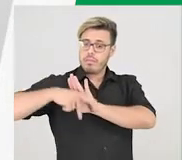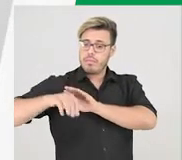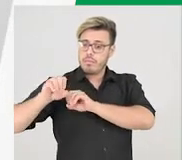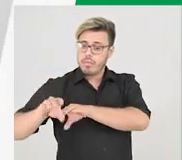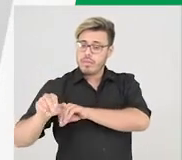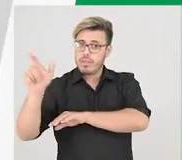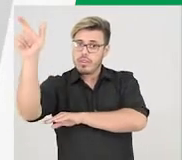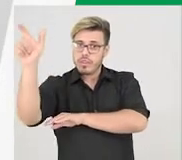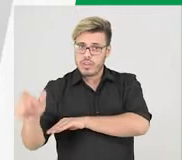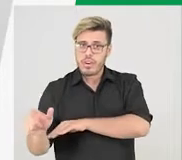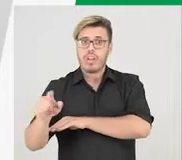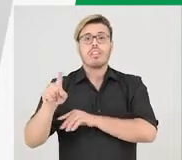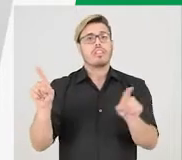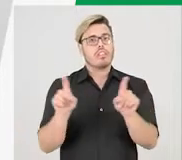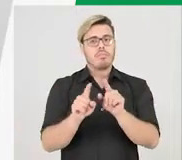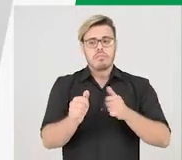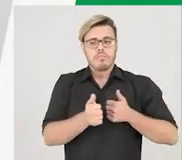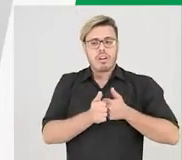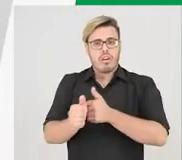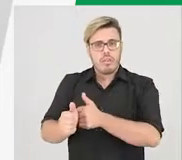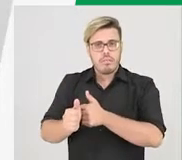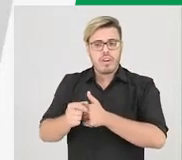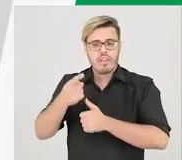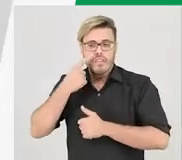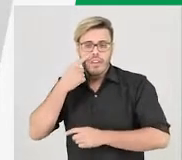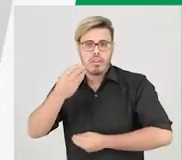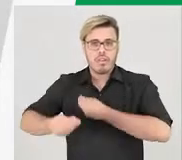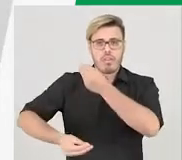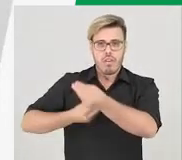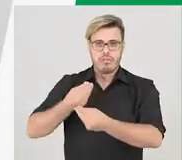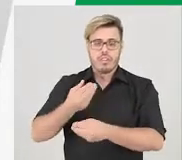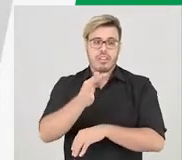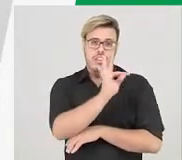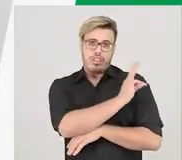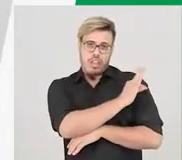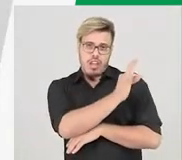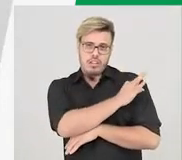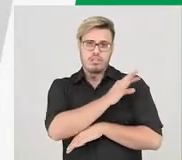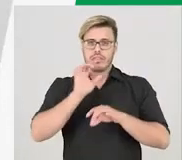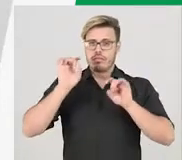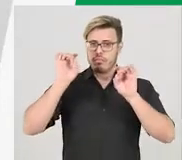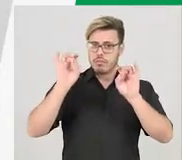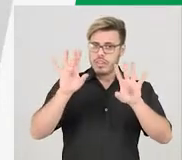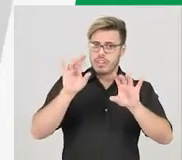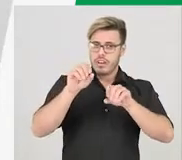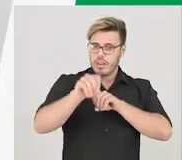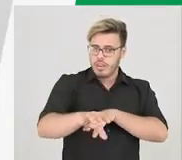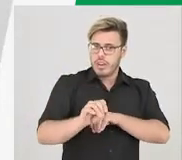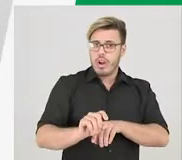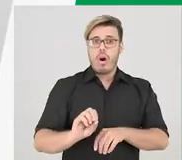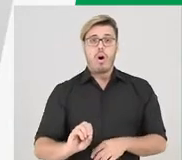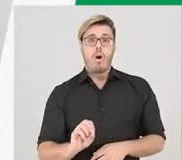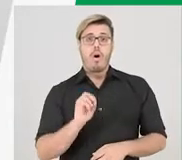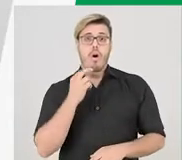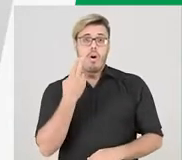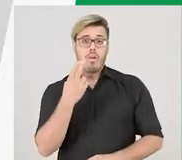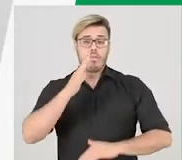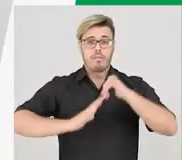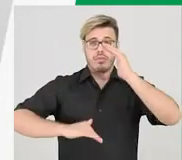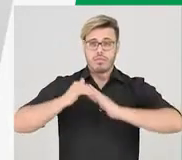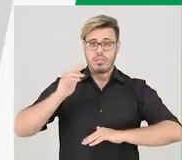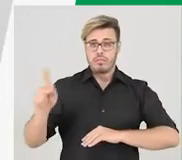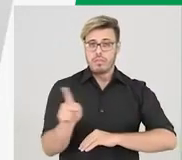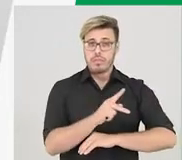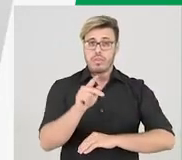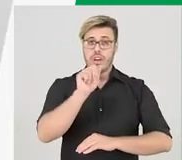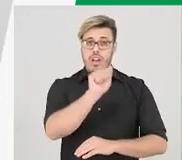acompanham o desenvolvimento desse trabalho. Então, o técnico da educação especial ou o professor do AE que está na sua escola, ele acompanha